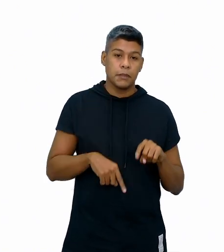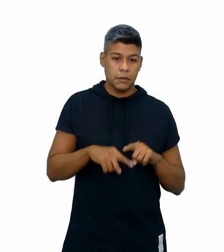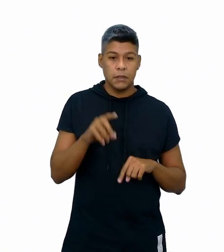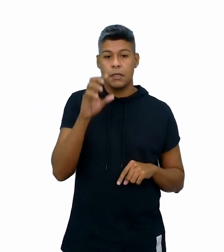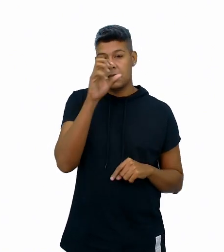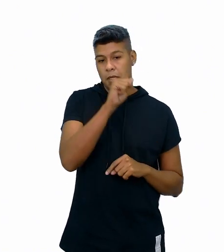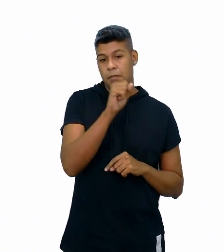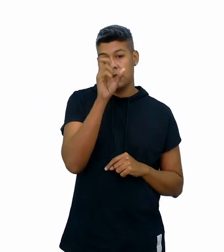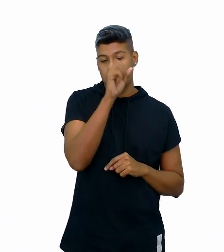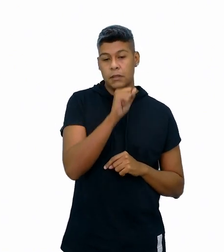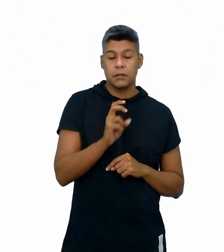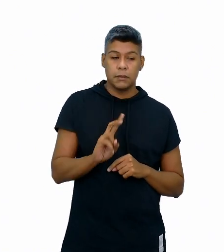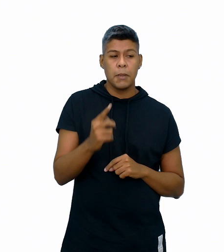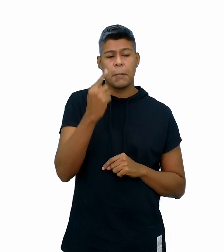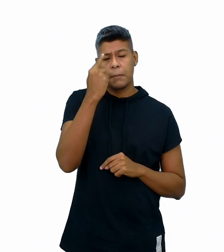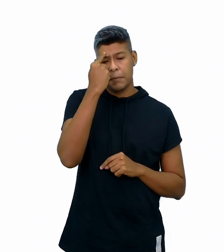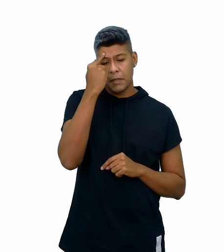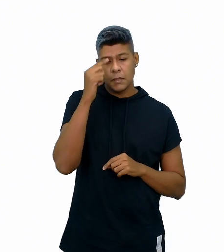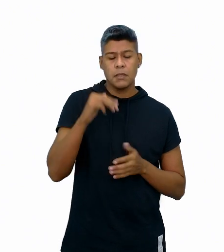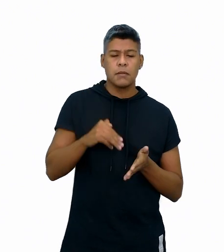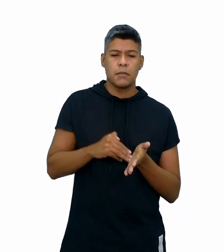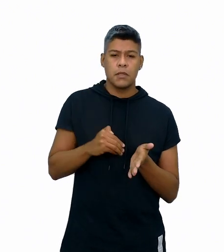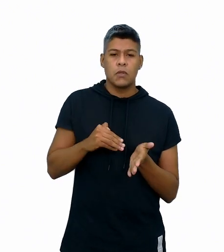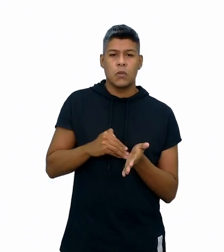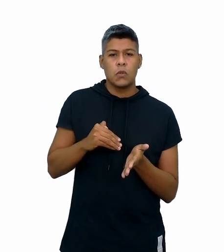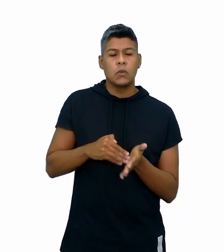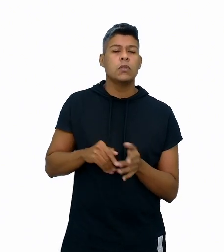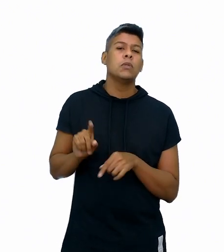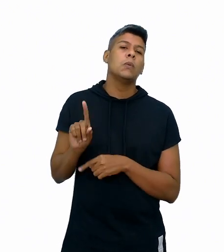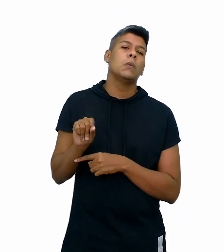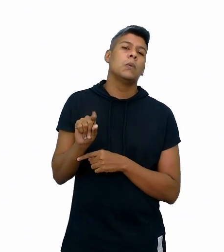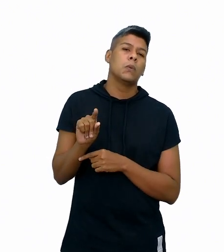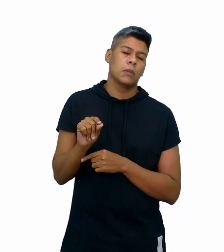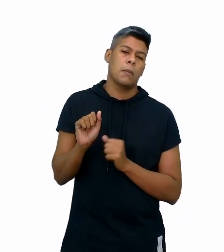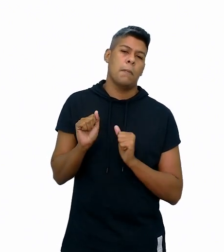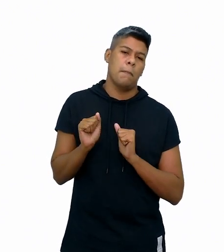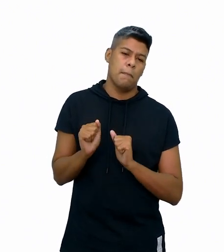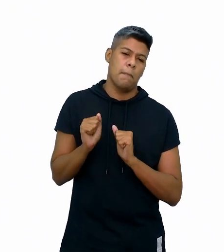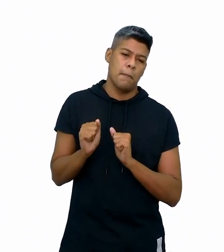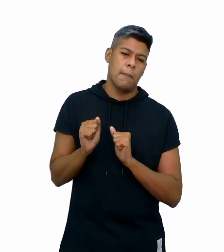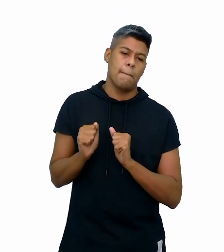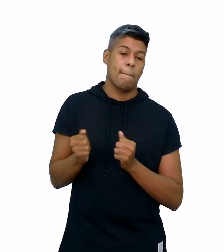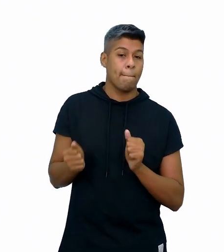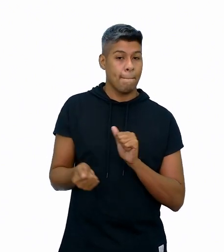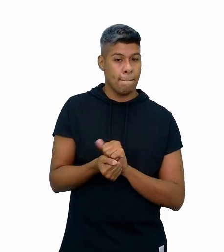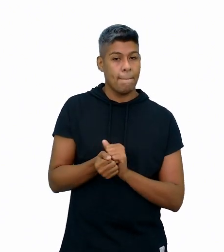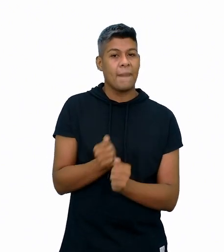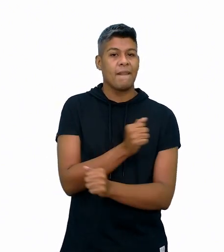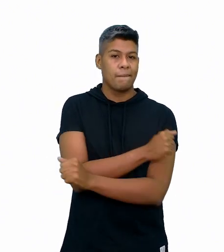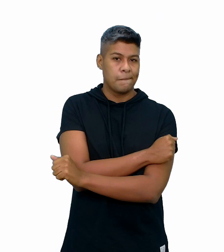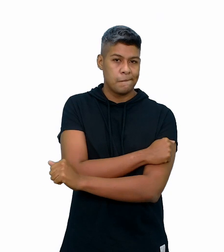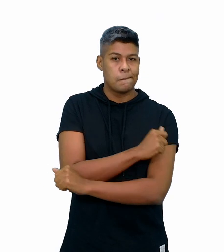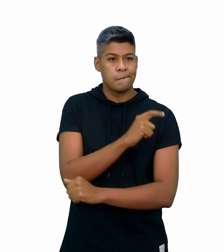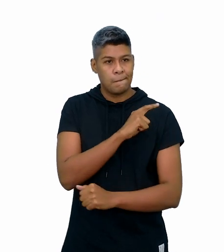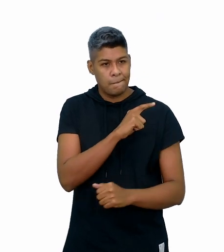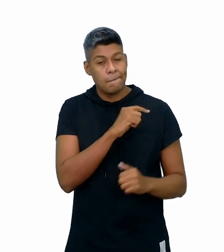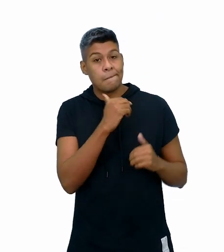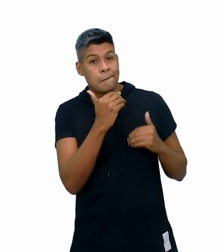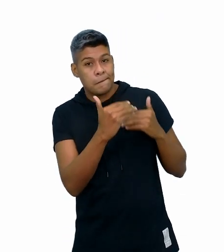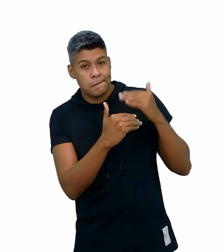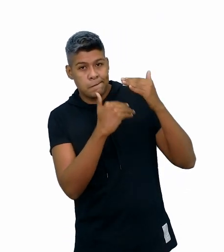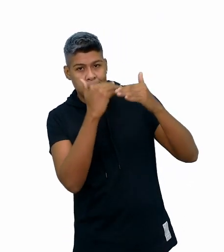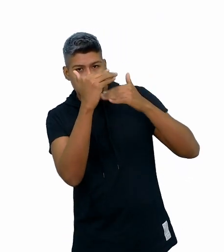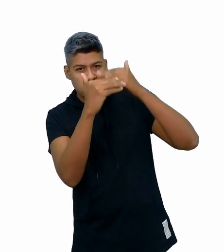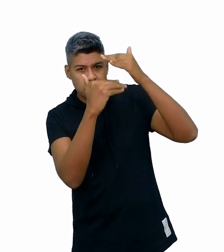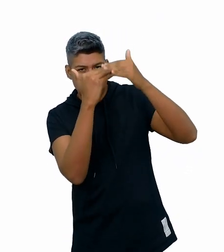Aprender Sempre e pensando em metodologias que possibilitem aí que os estudantes tenham um desempenho